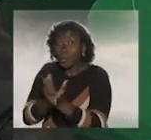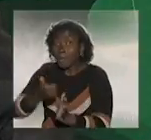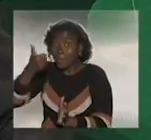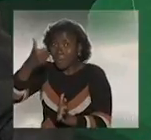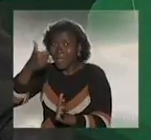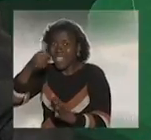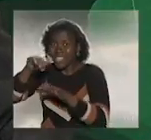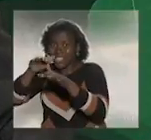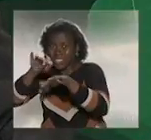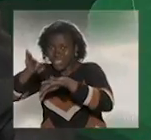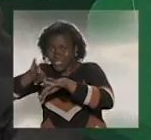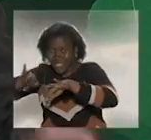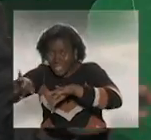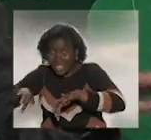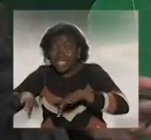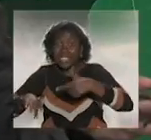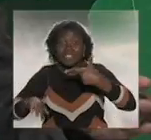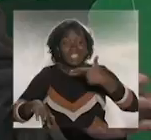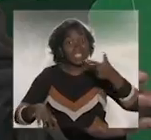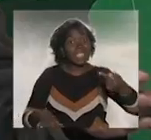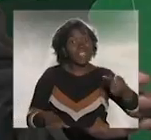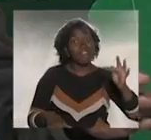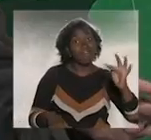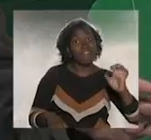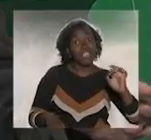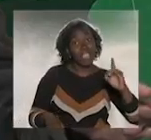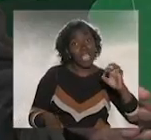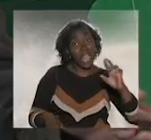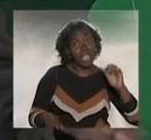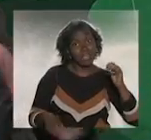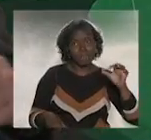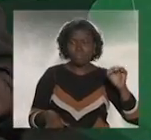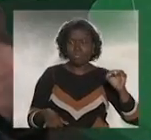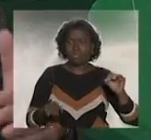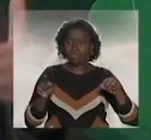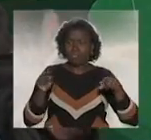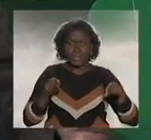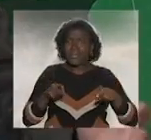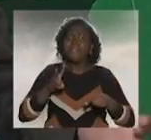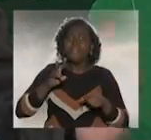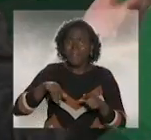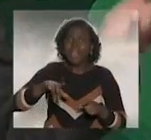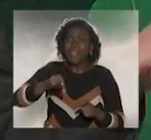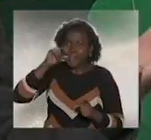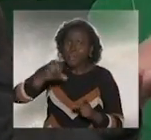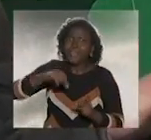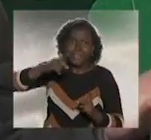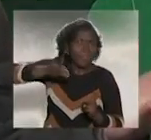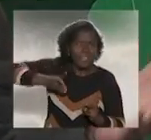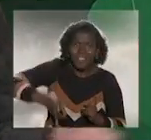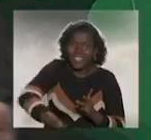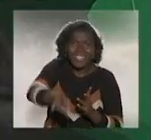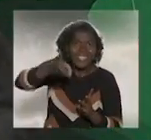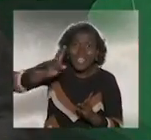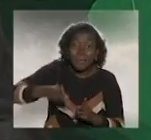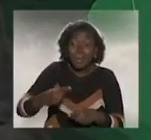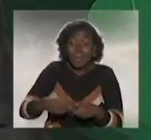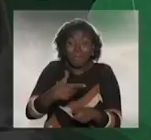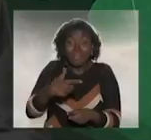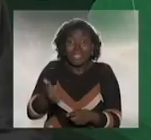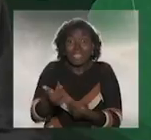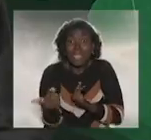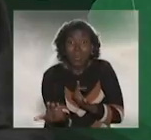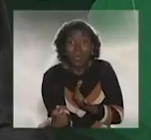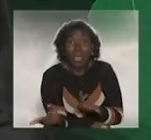clubes da primeira divisão e 27 votos da federação. Você vai ficar sendo reeleito, porque você tem 27 federações que votam com